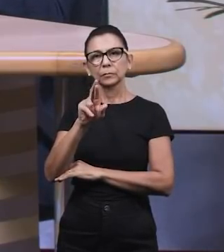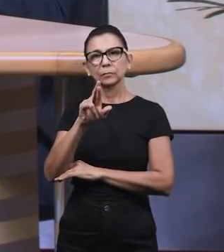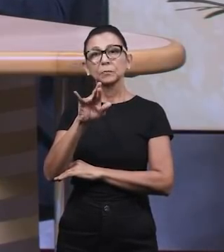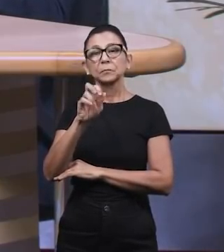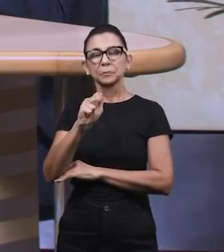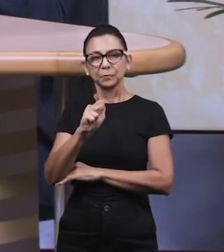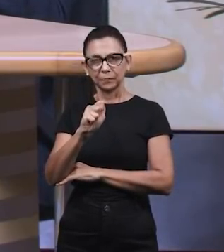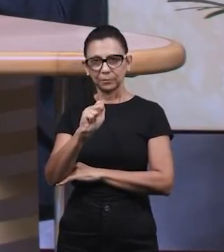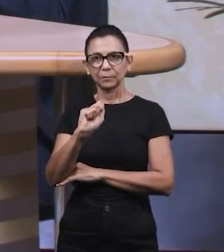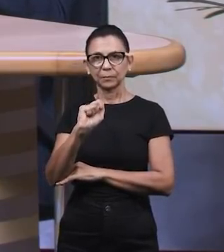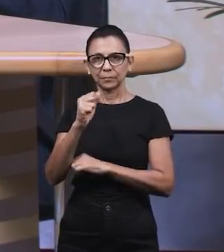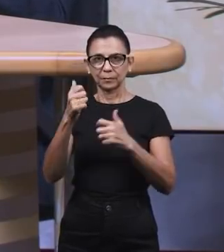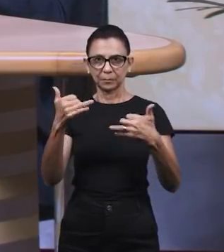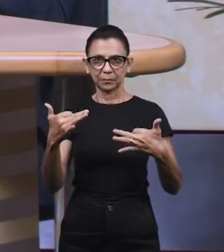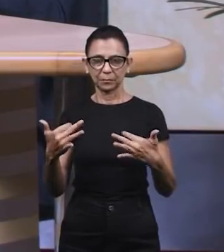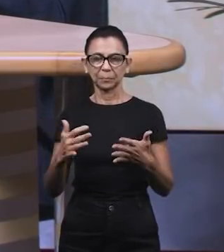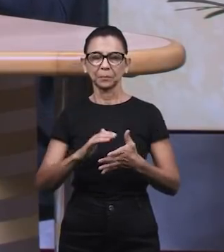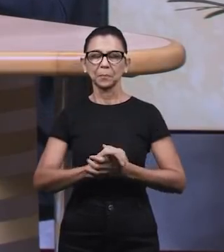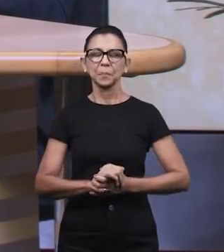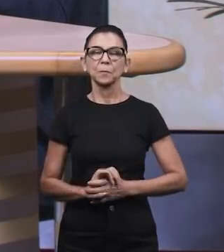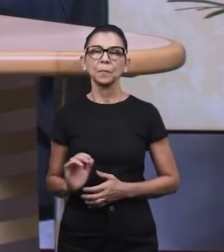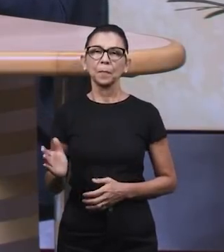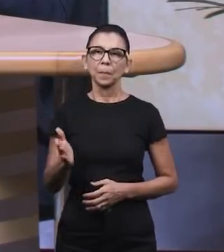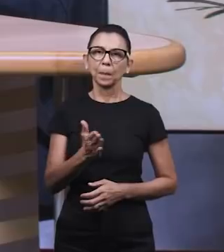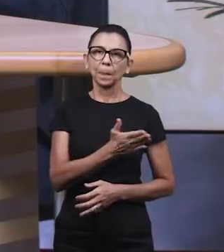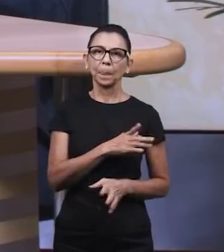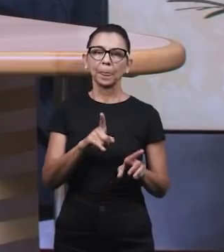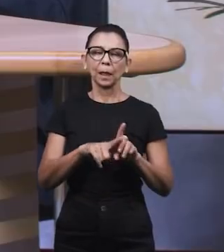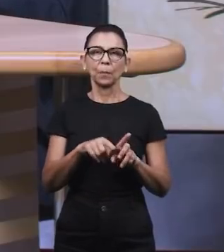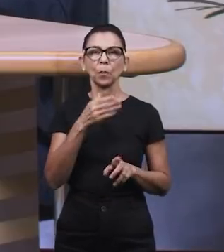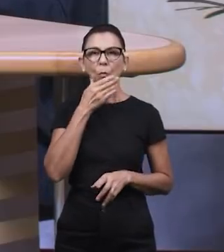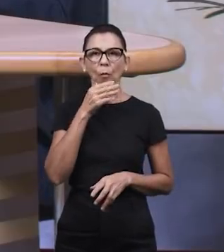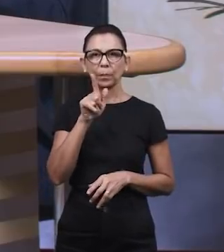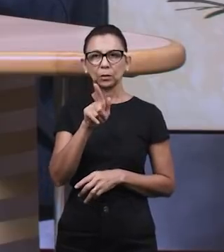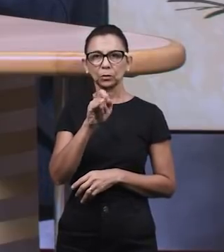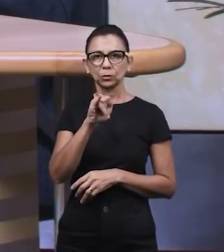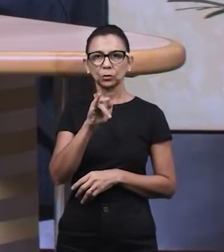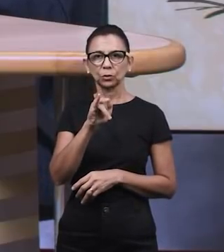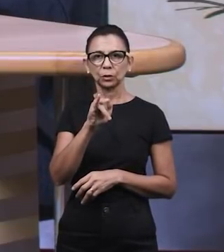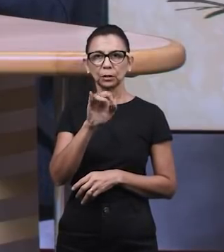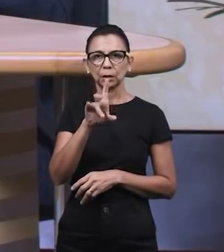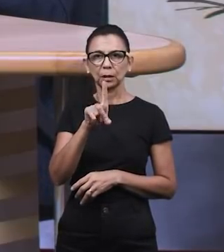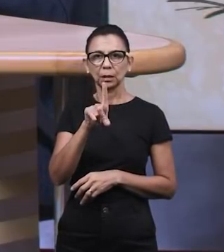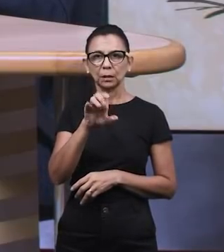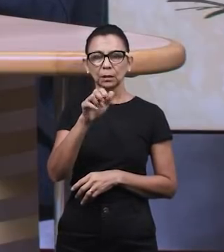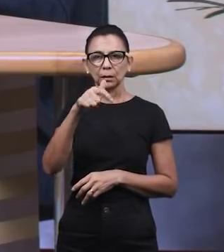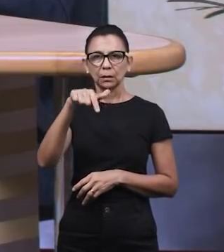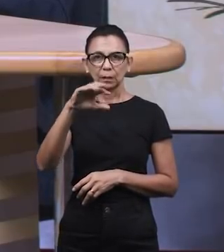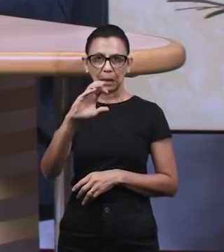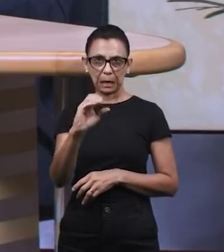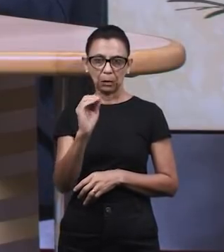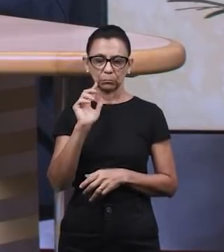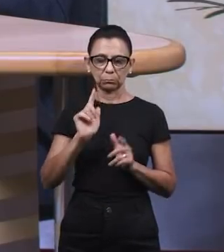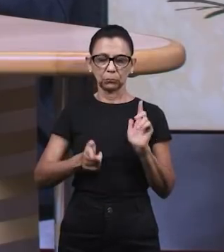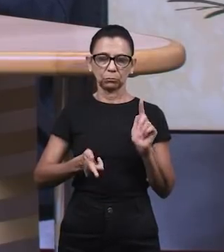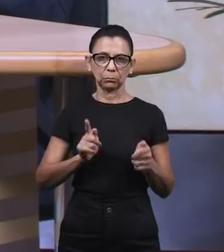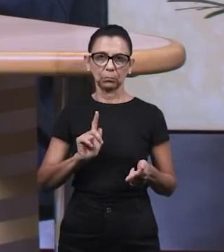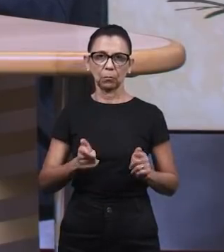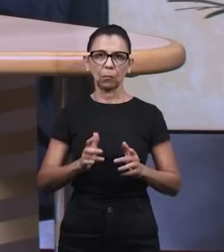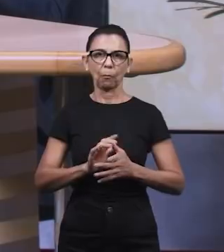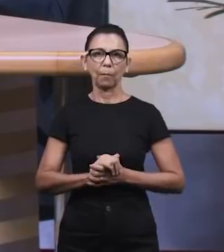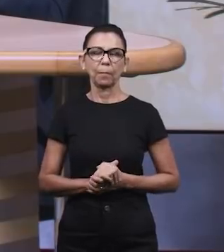exemplo, quando Gideão, né, estava em pleno final ali, preparando o último golpe da batalha, né? Quando ele vai passando